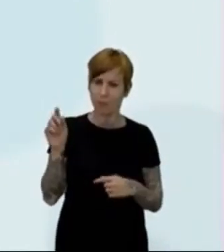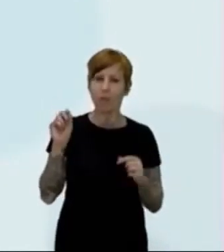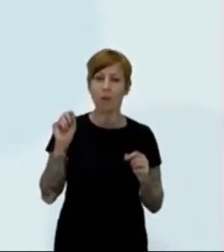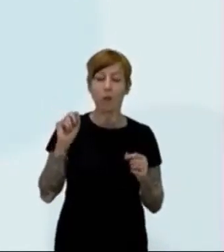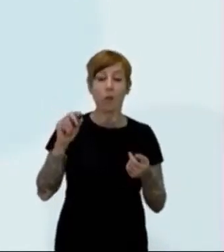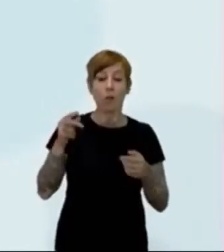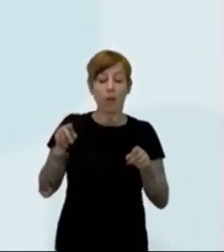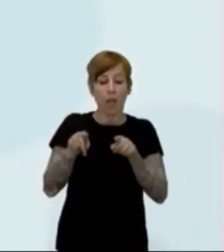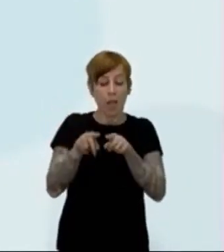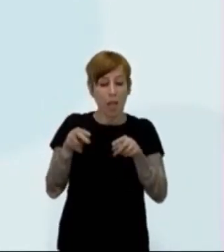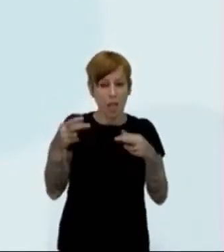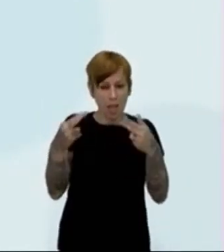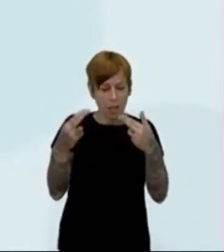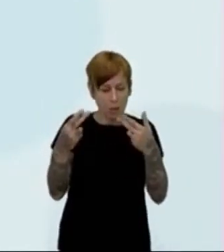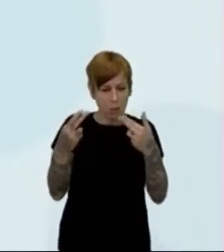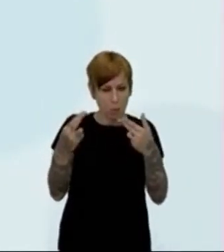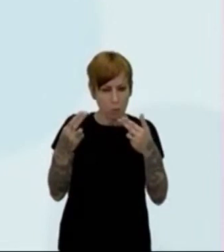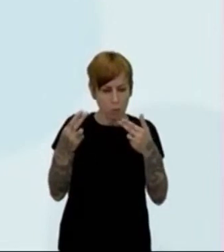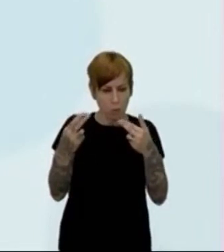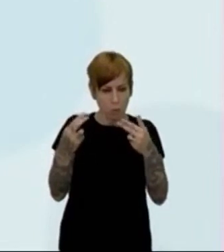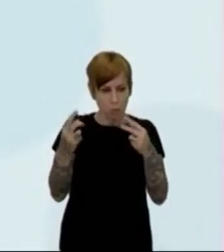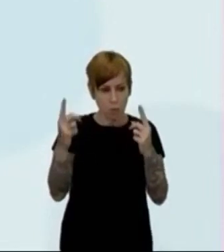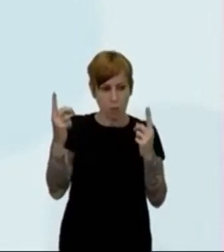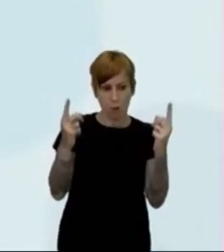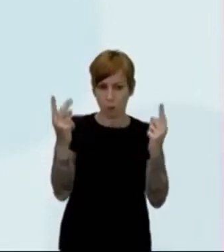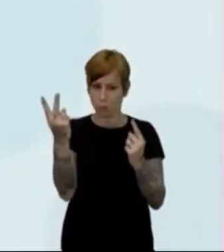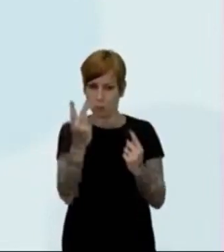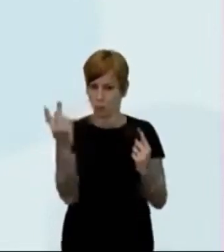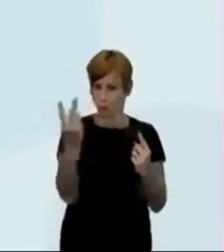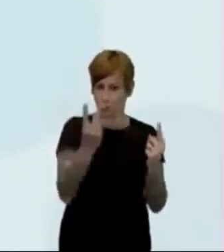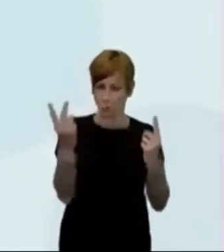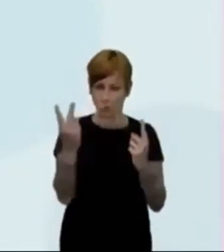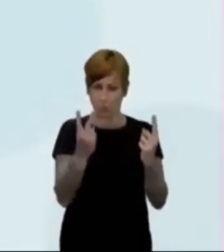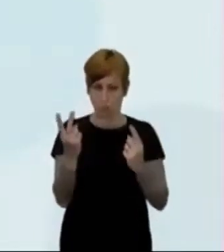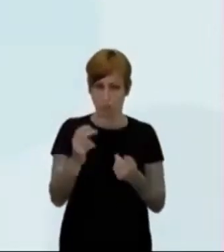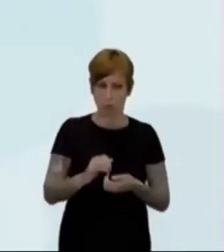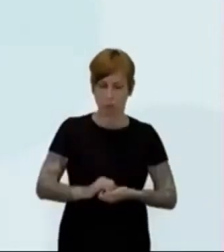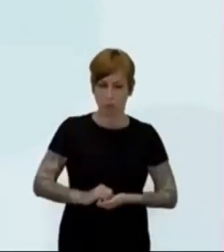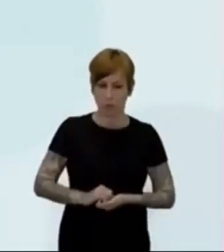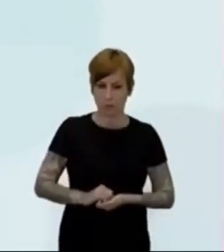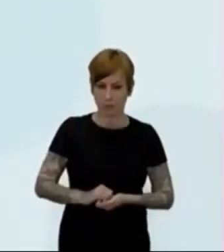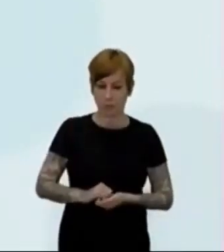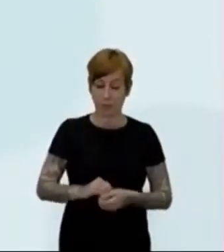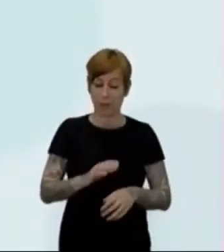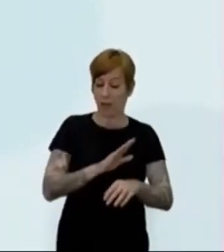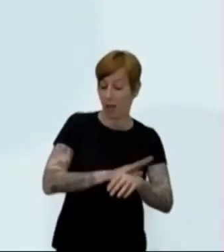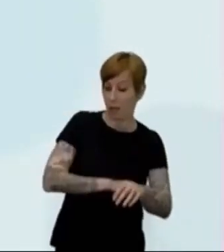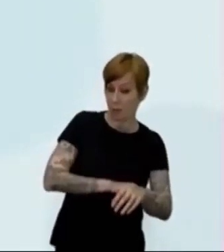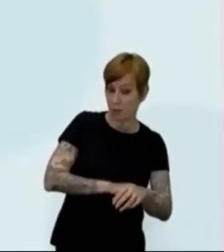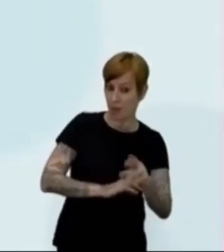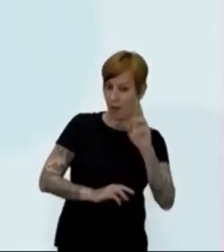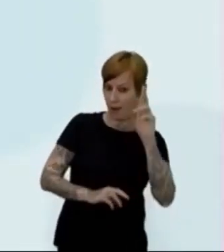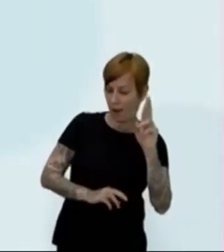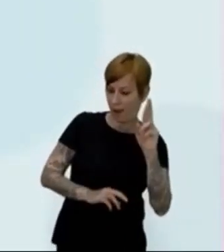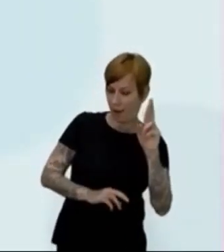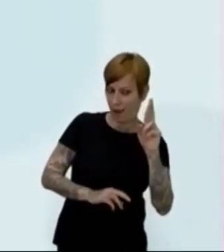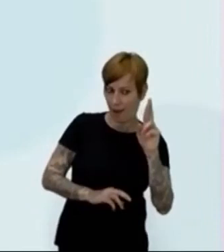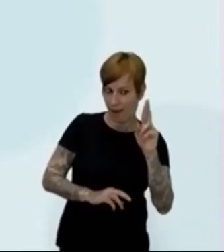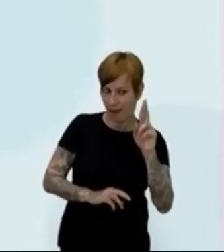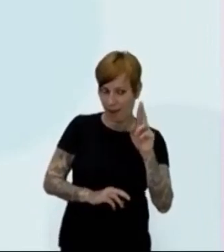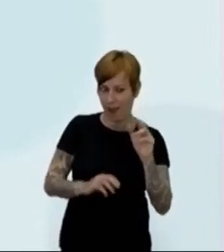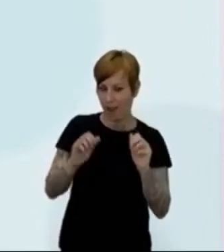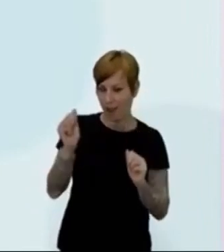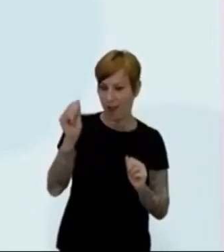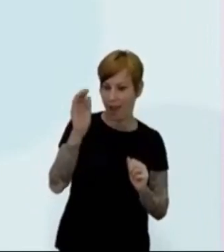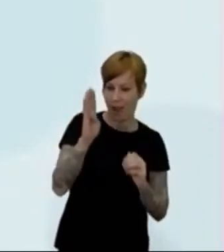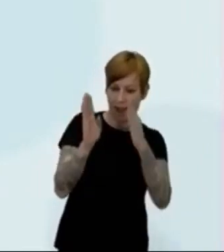respectivos segmentos correspondentes lá da outra, a razão dos outros. Então, se a gente pegar aqui, ó, no lado esquerdo, reta R, o segmento